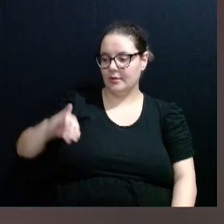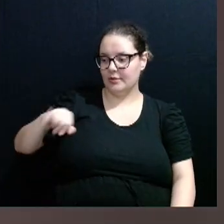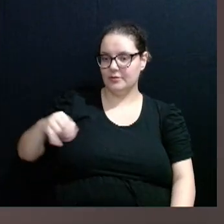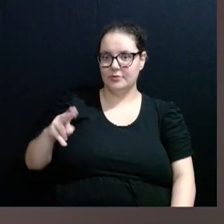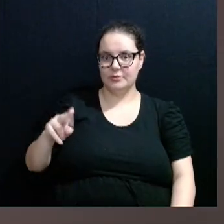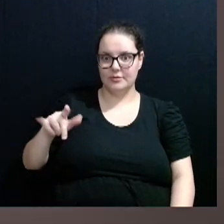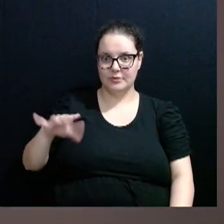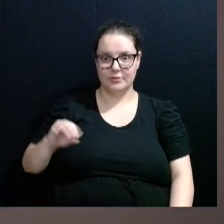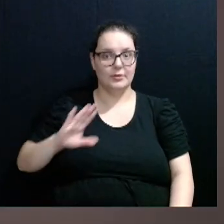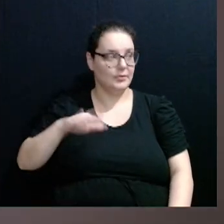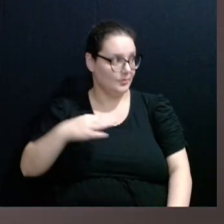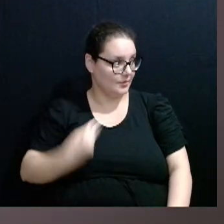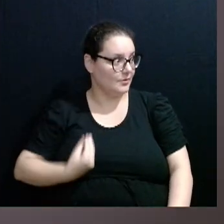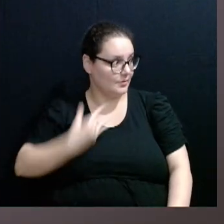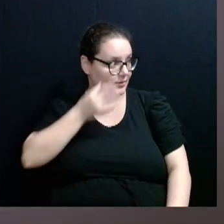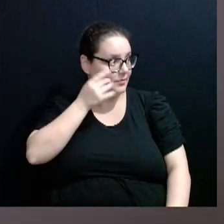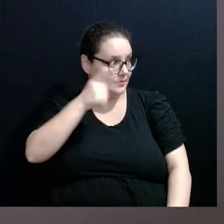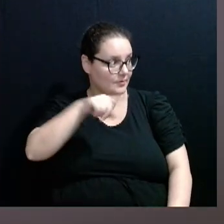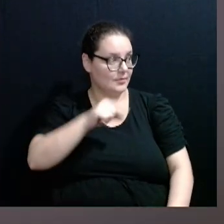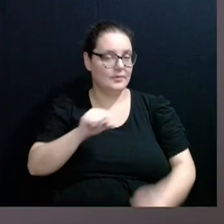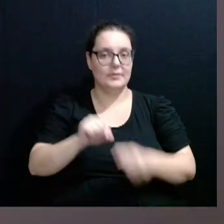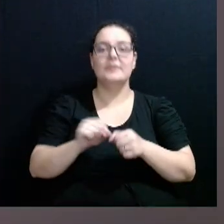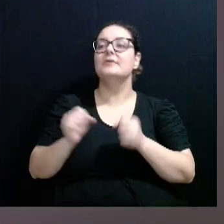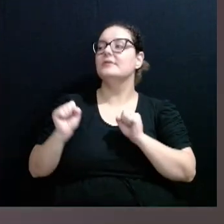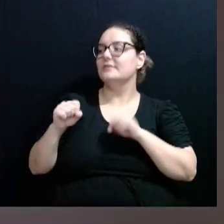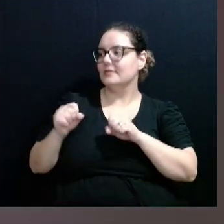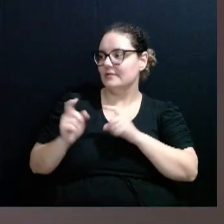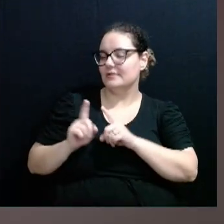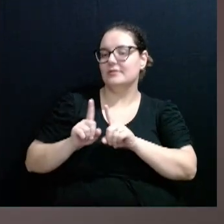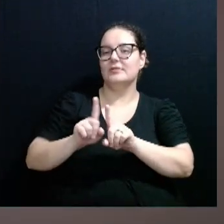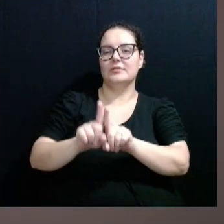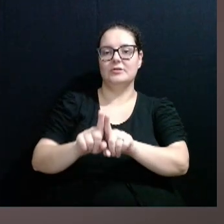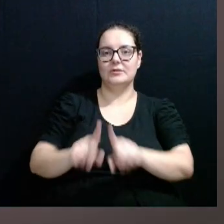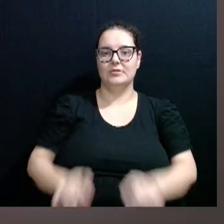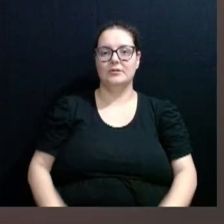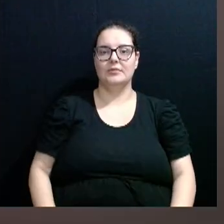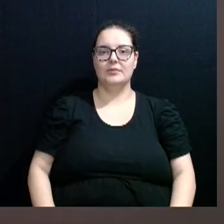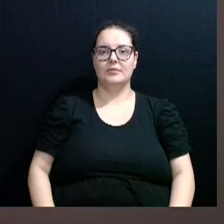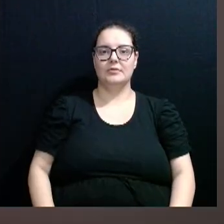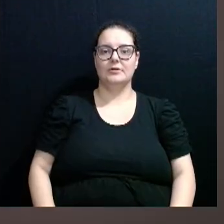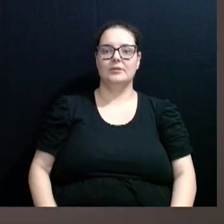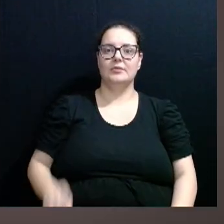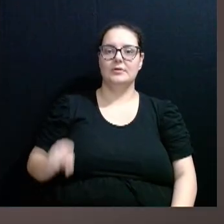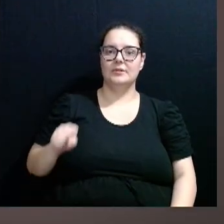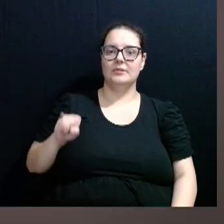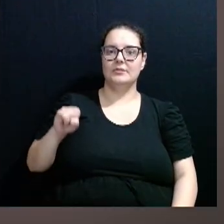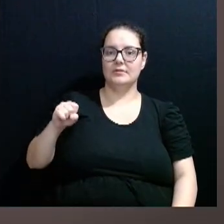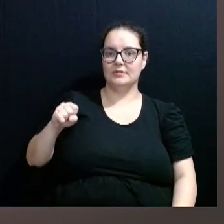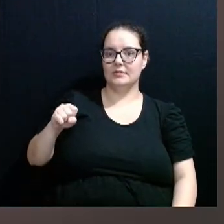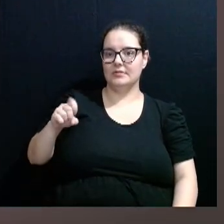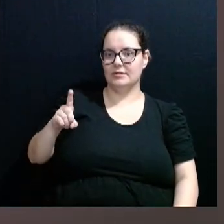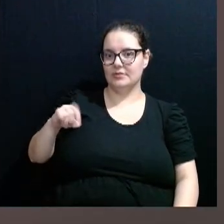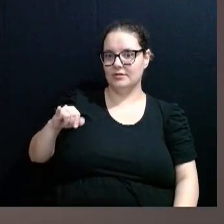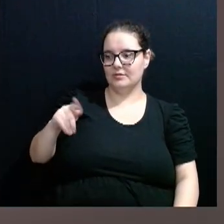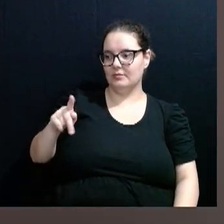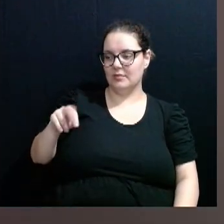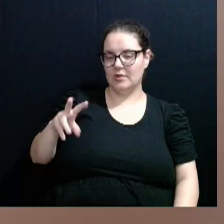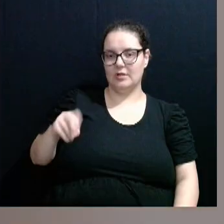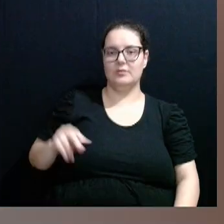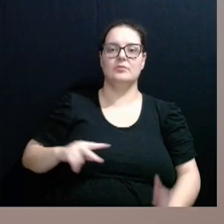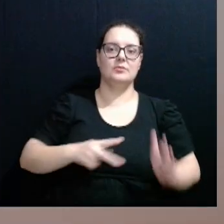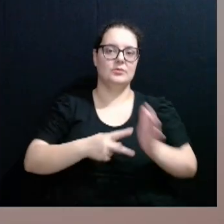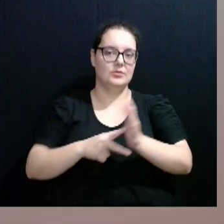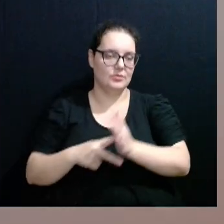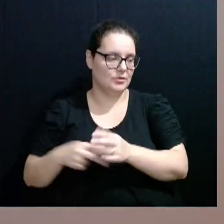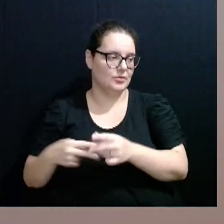aqui, vocês que fizeram? em parceria com o Sindipetro, Sindicato dos Sim. Petroleiros, porque a gente já sabia que